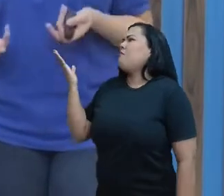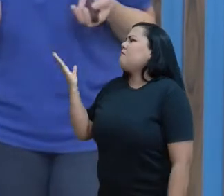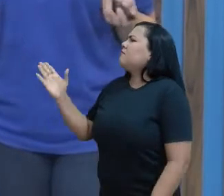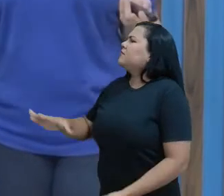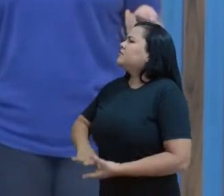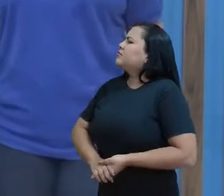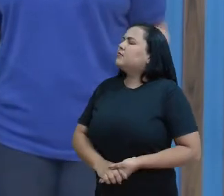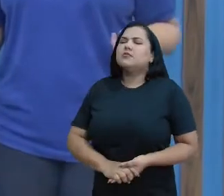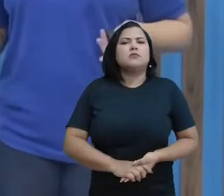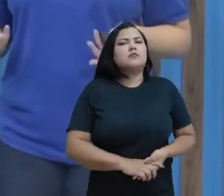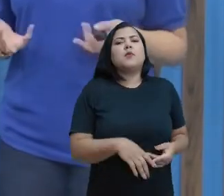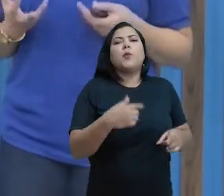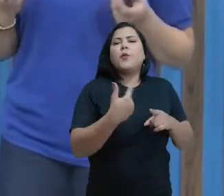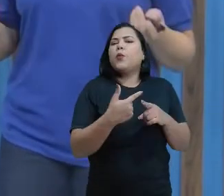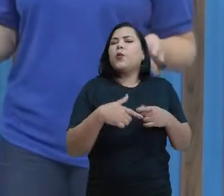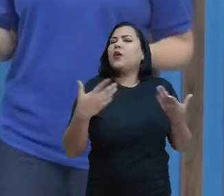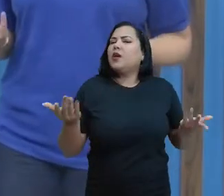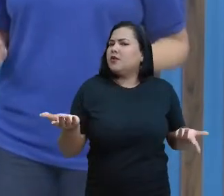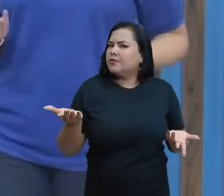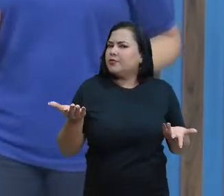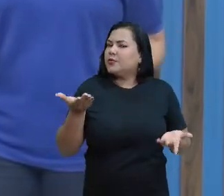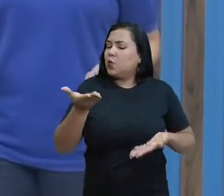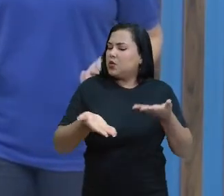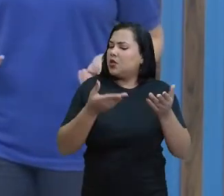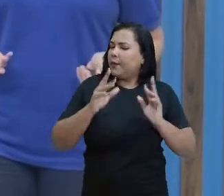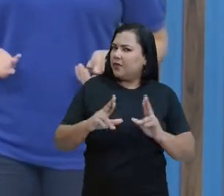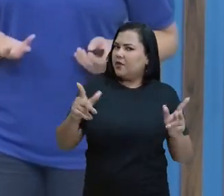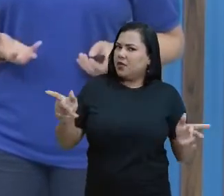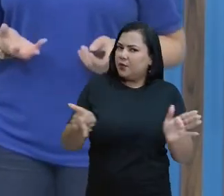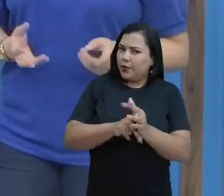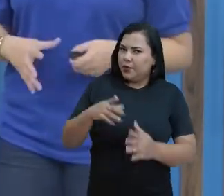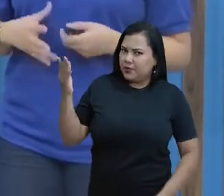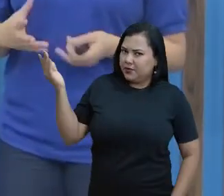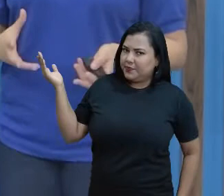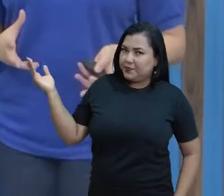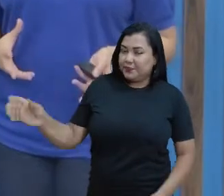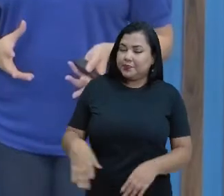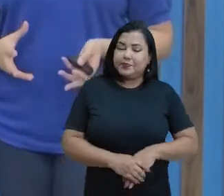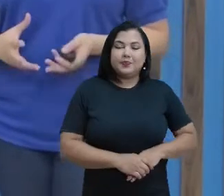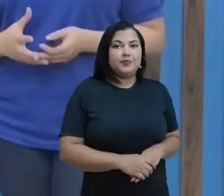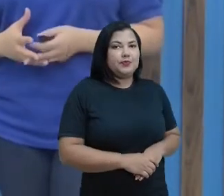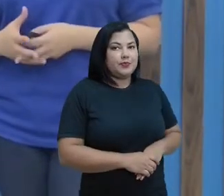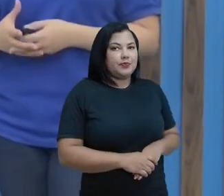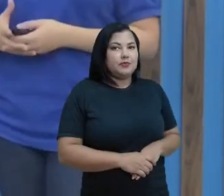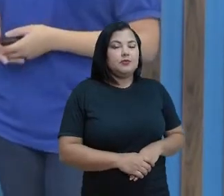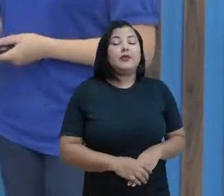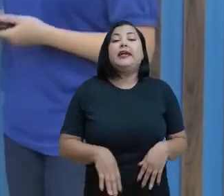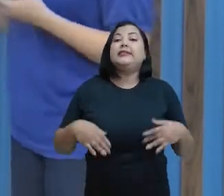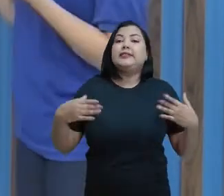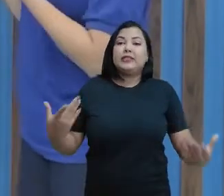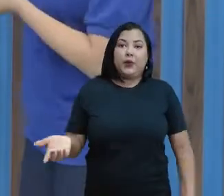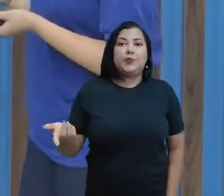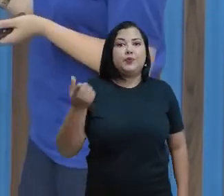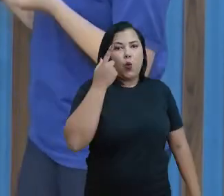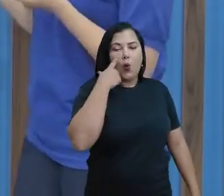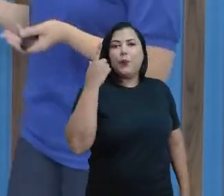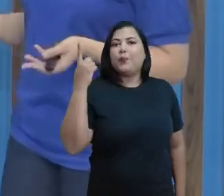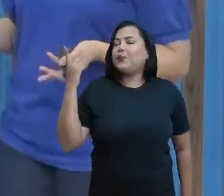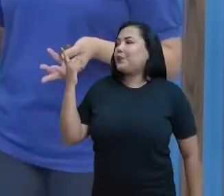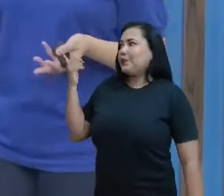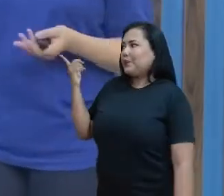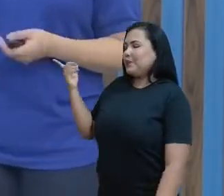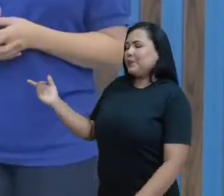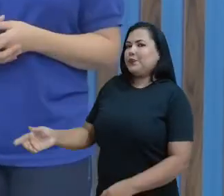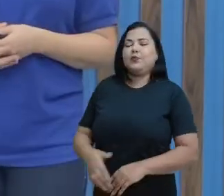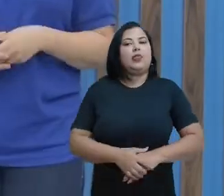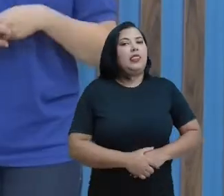por que que a gente vai dar um nome, um tratamento diferente a essa equação, a esse tipo de equação, tá certo? A gente tem aqui o formato,